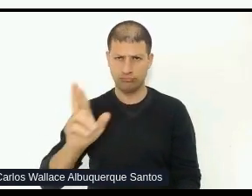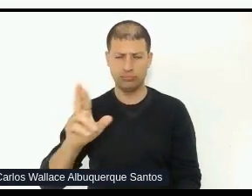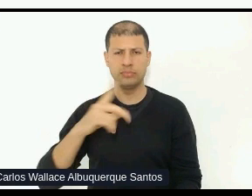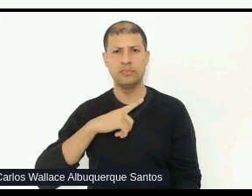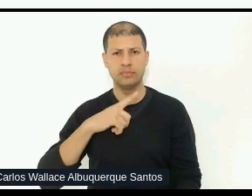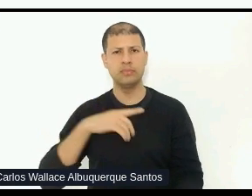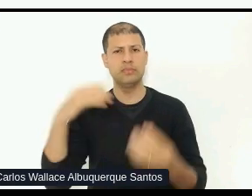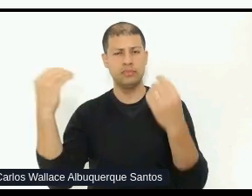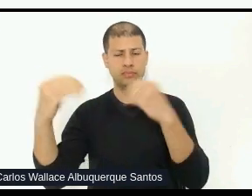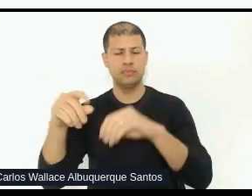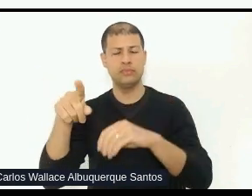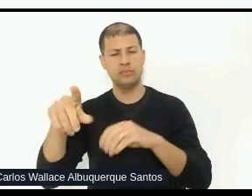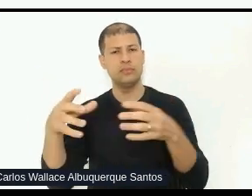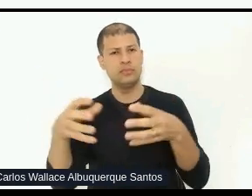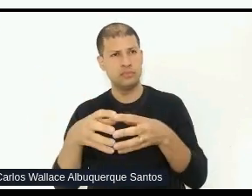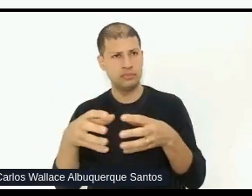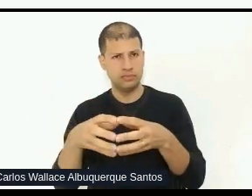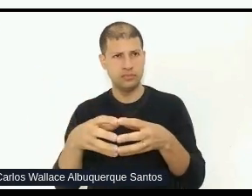com